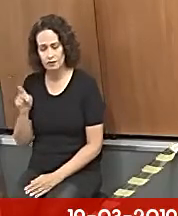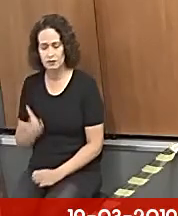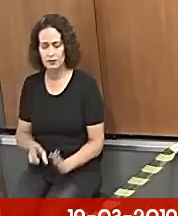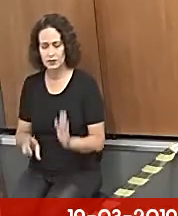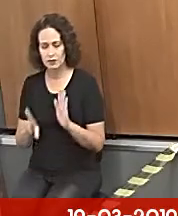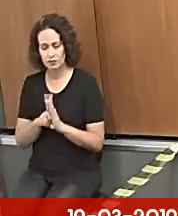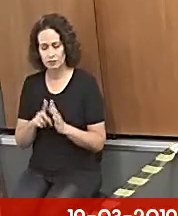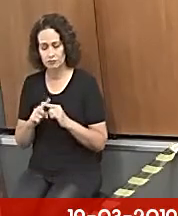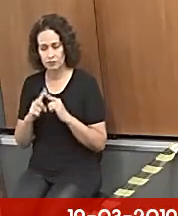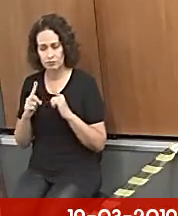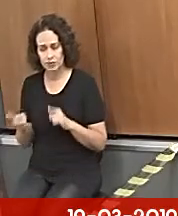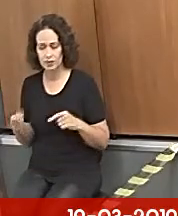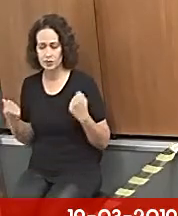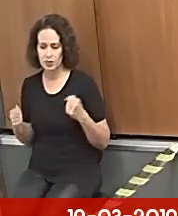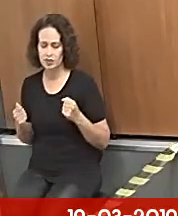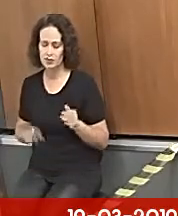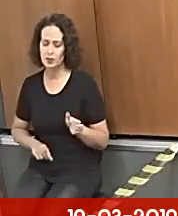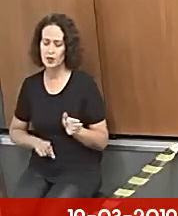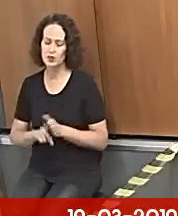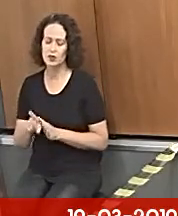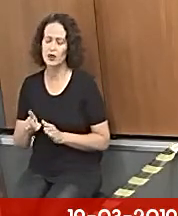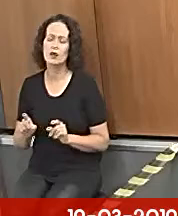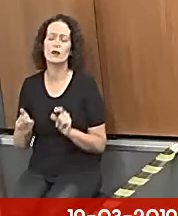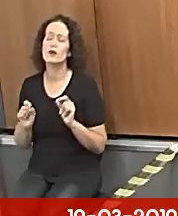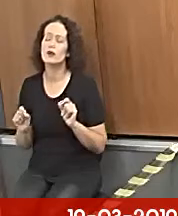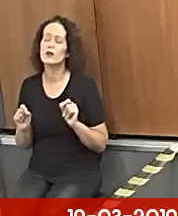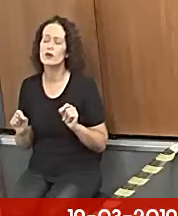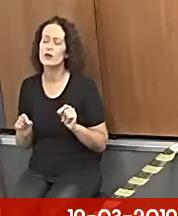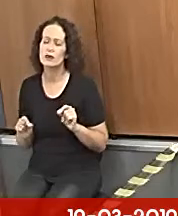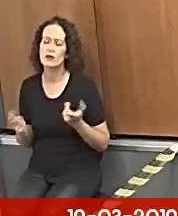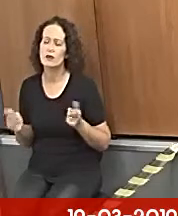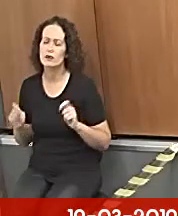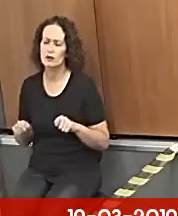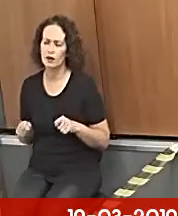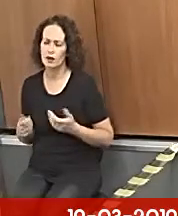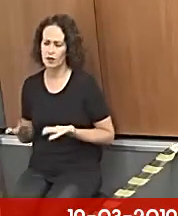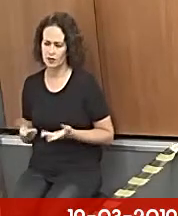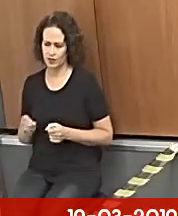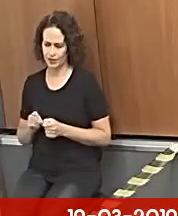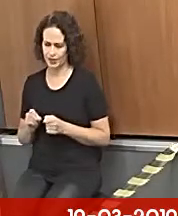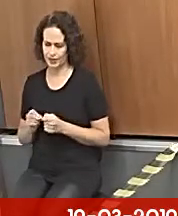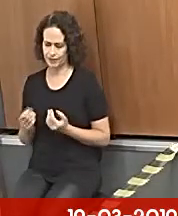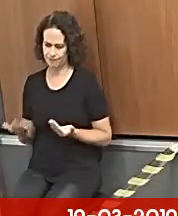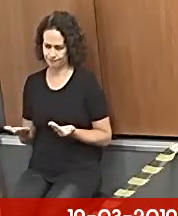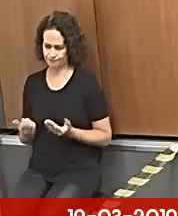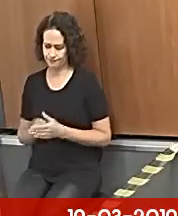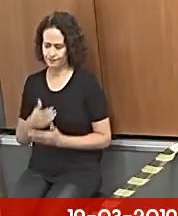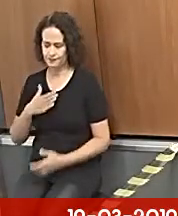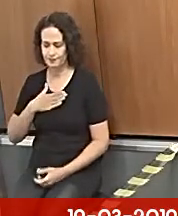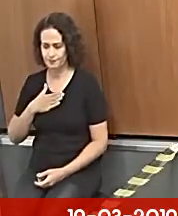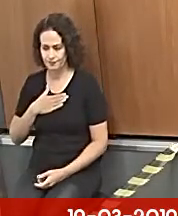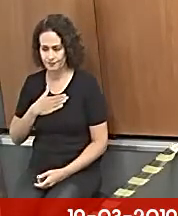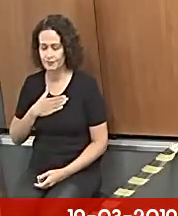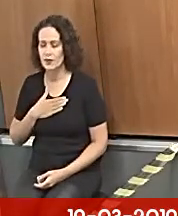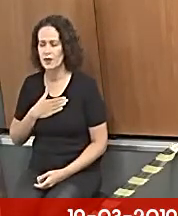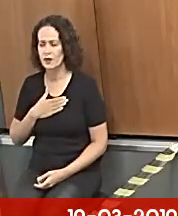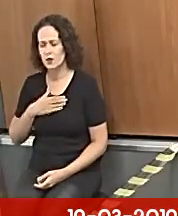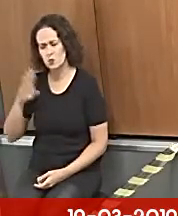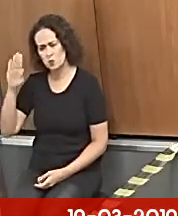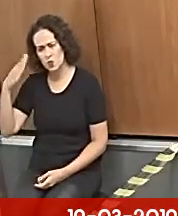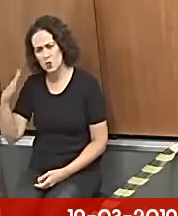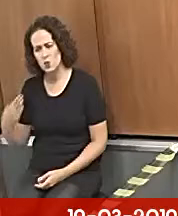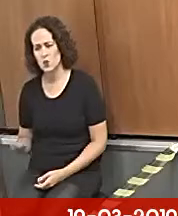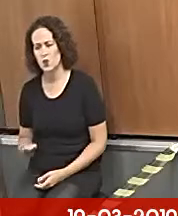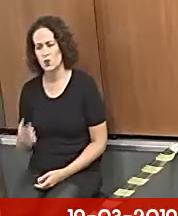a preocupação de perguntar pra nós que de ouvir rocha escreve nós então pra nós é uma honra muito grande estar aqui né